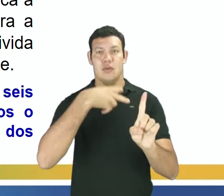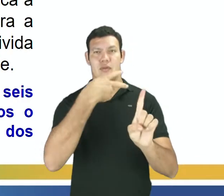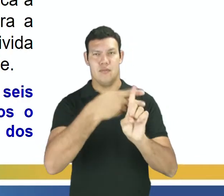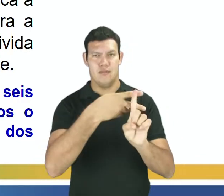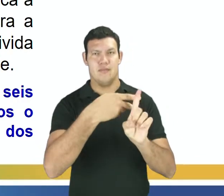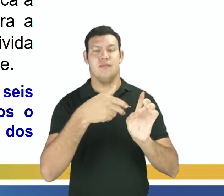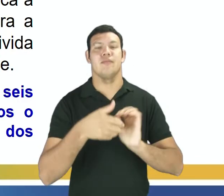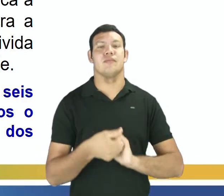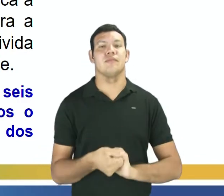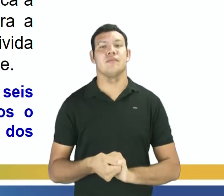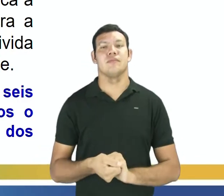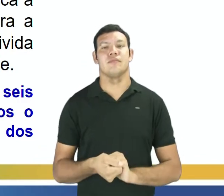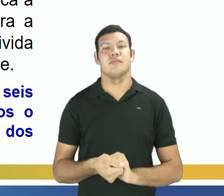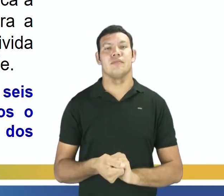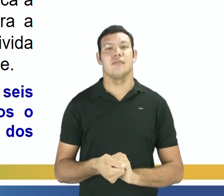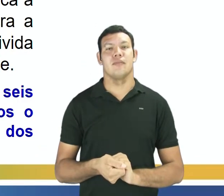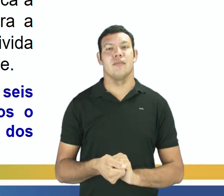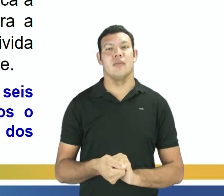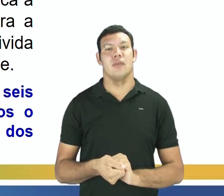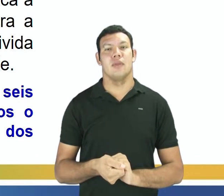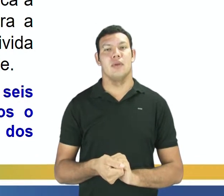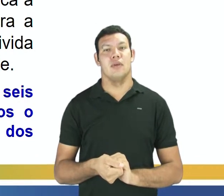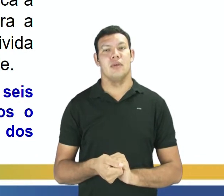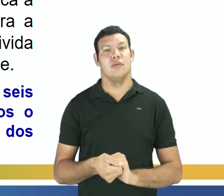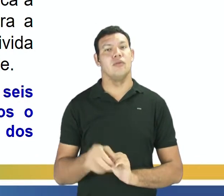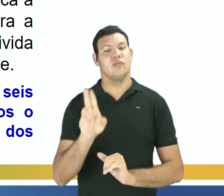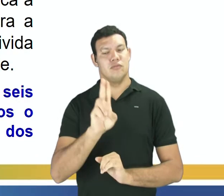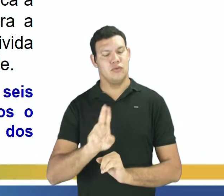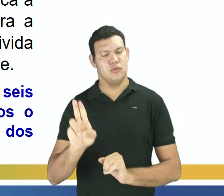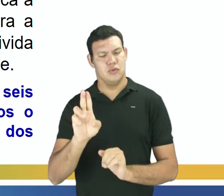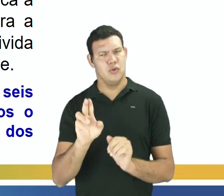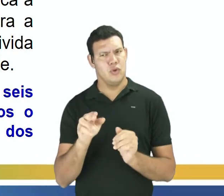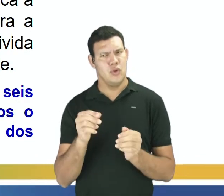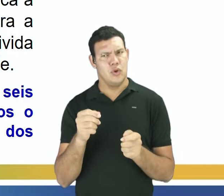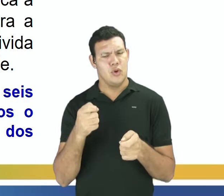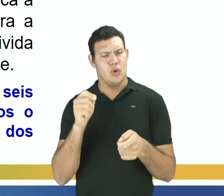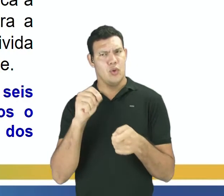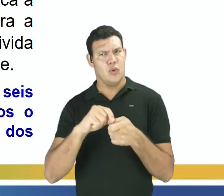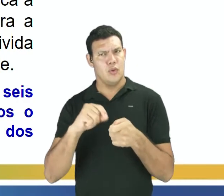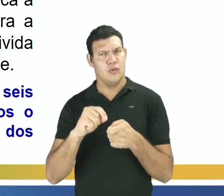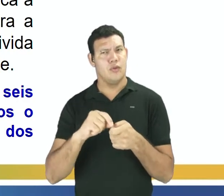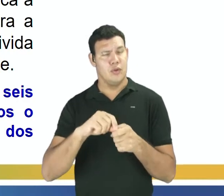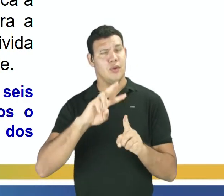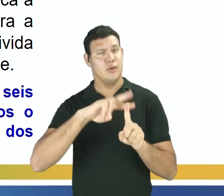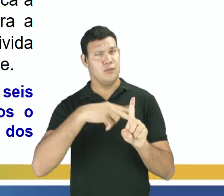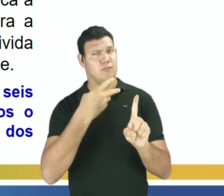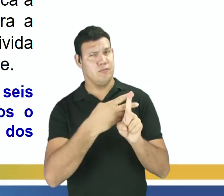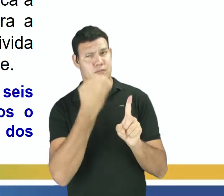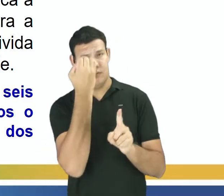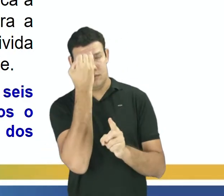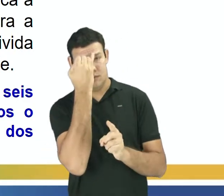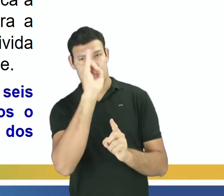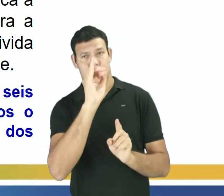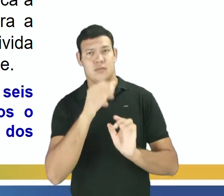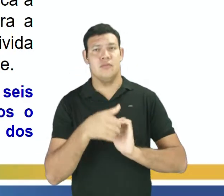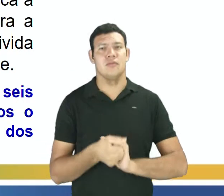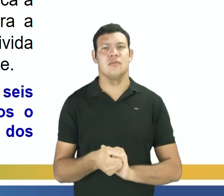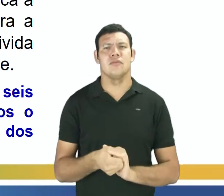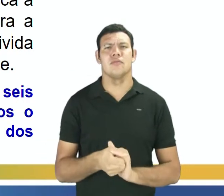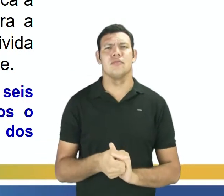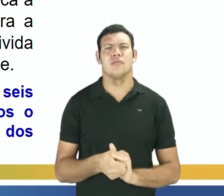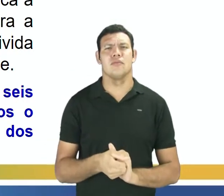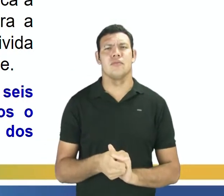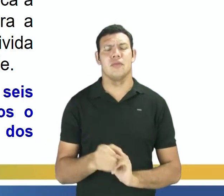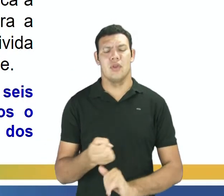duplicou. O fator de proporcionalidade aí aplicado é a ideia de dobro. Logo então, o que